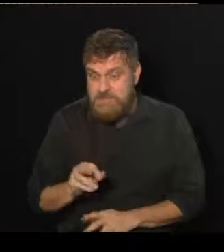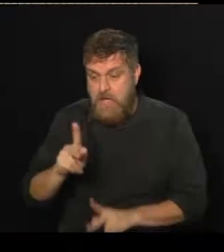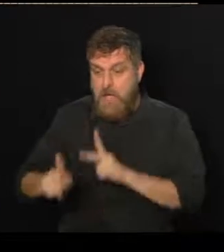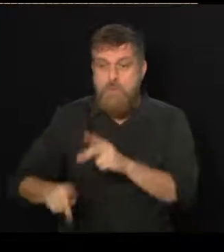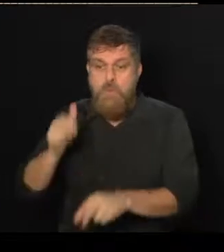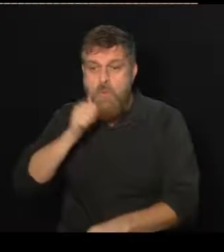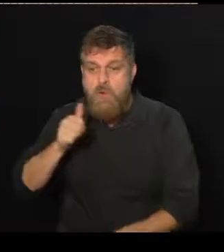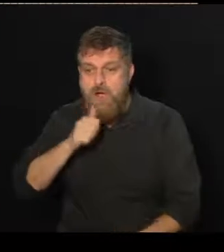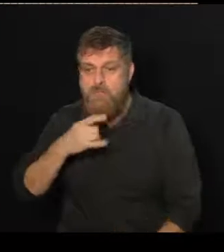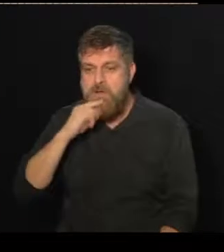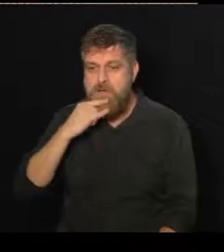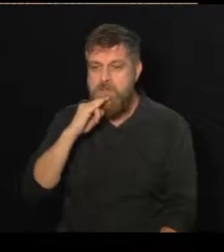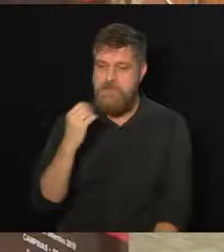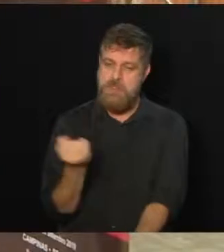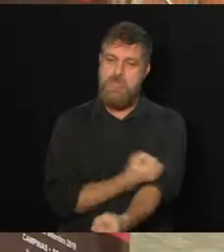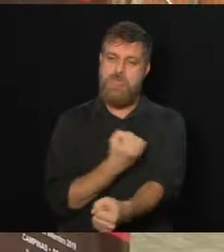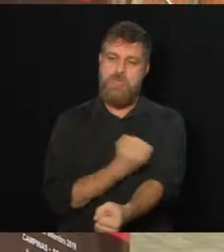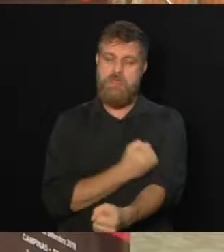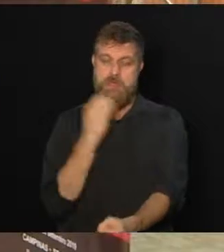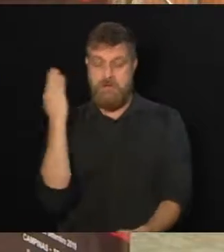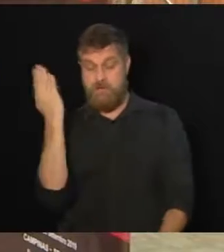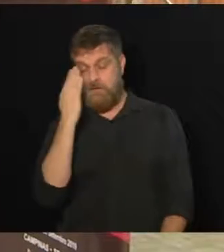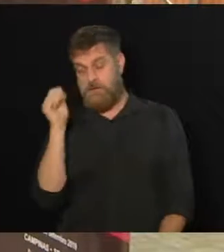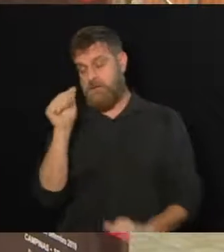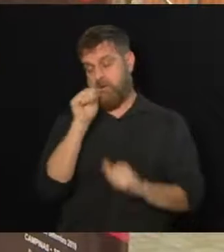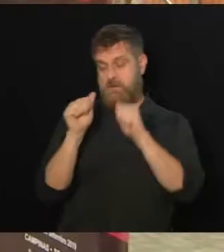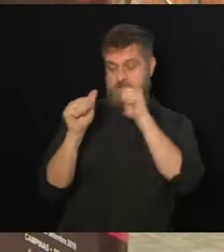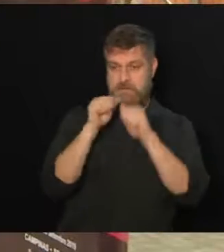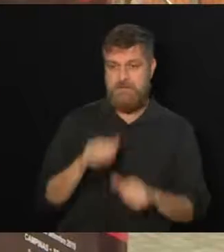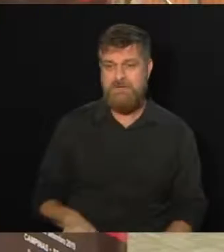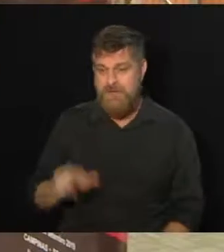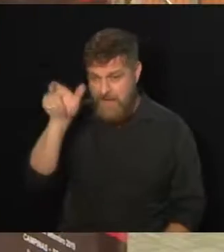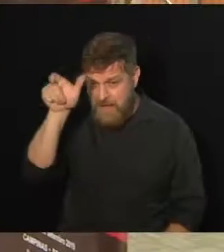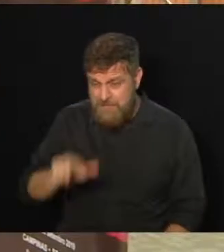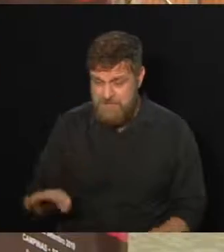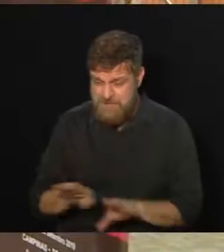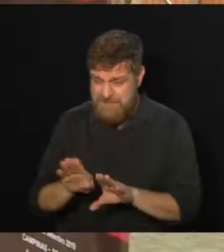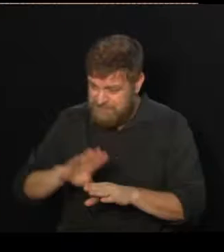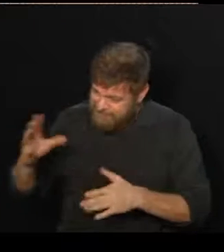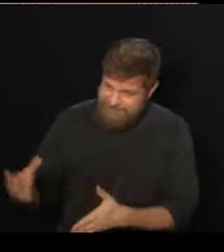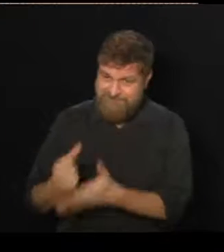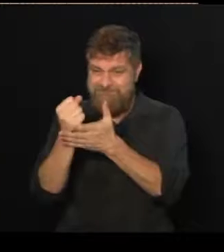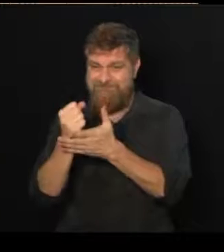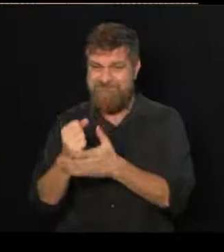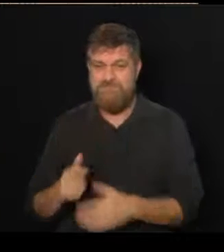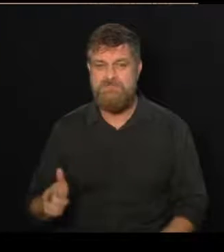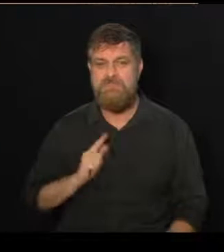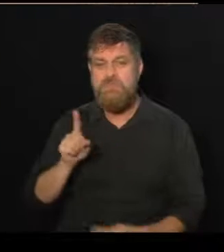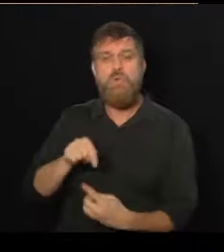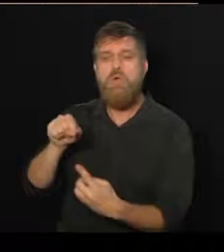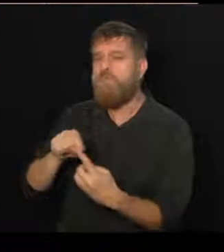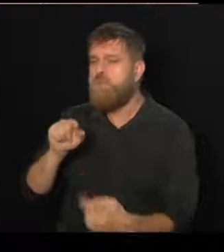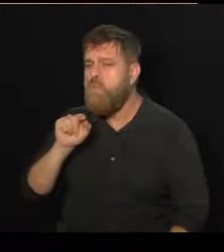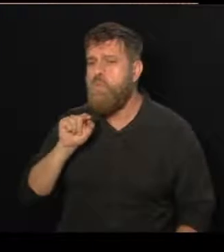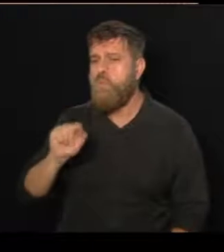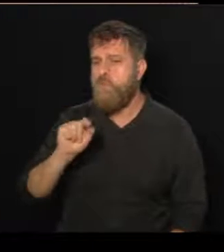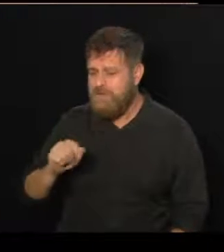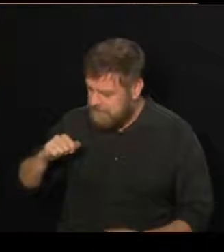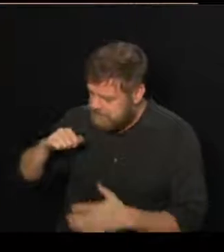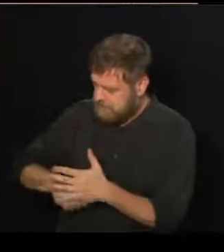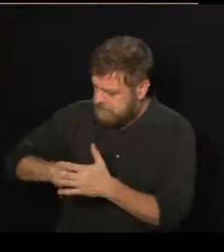população feminina. A recuperação de pacientes também foi discutida. É um objetivo perseguido.